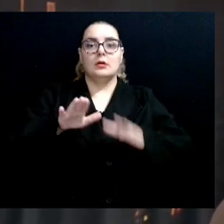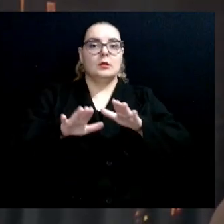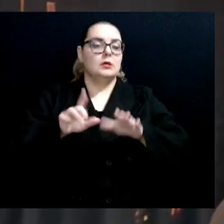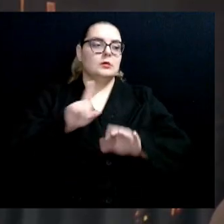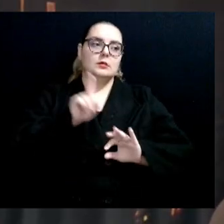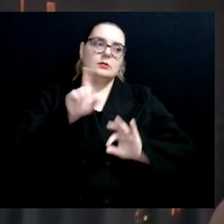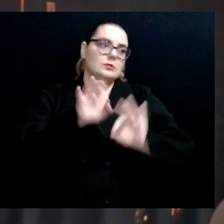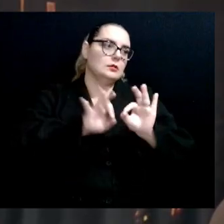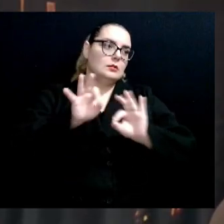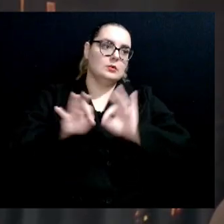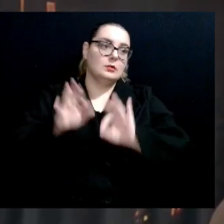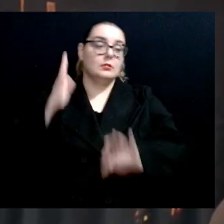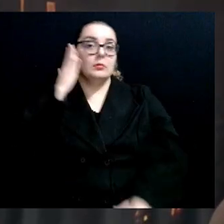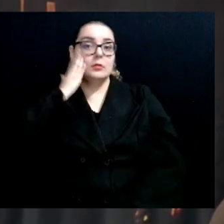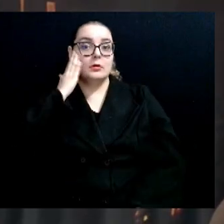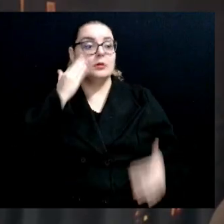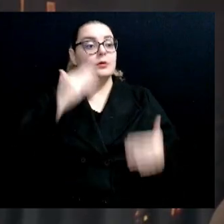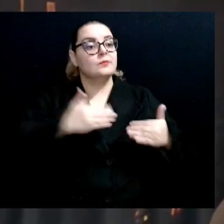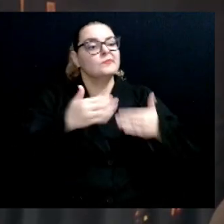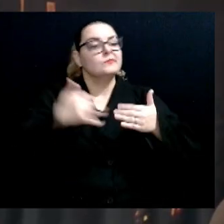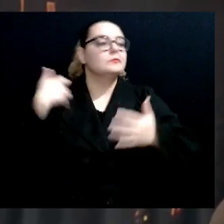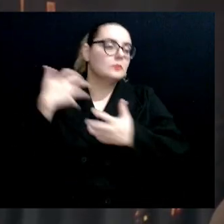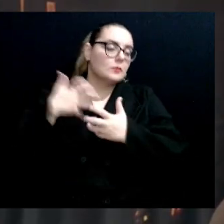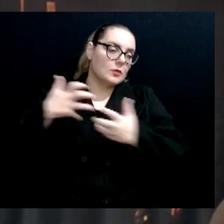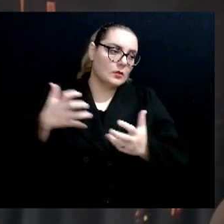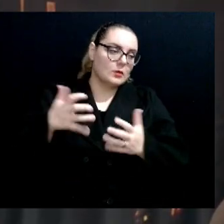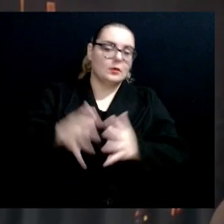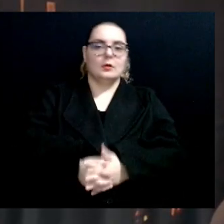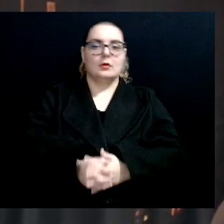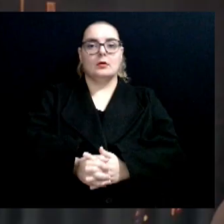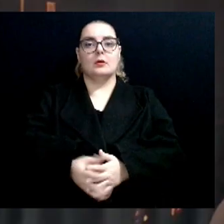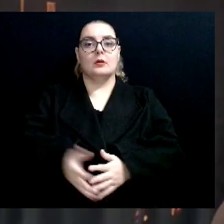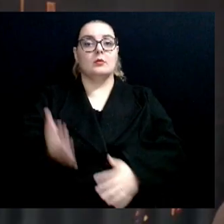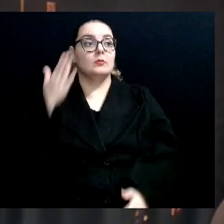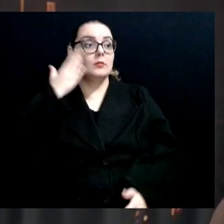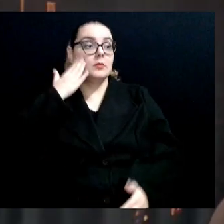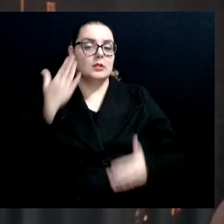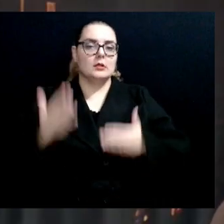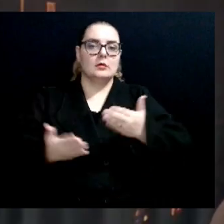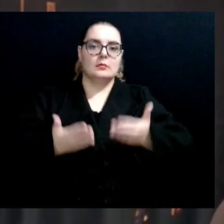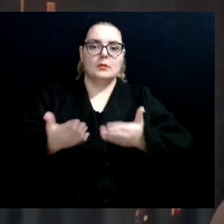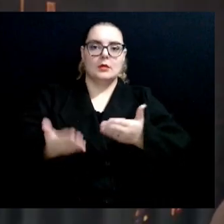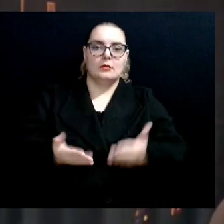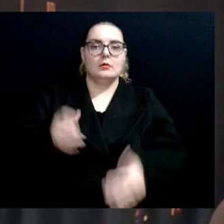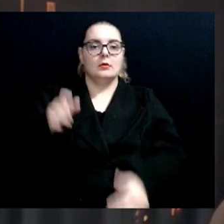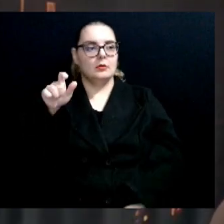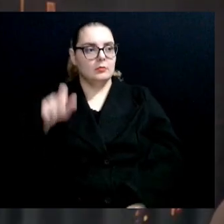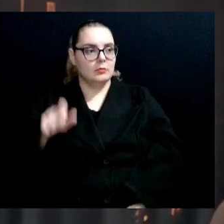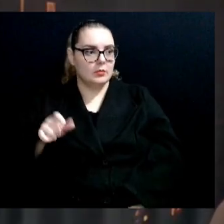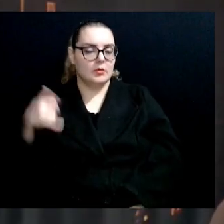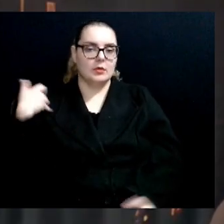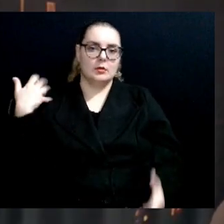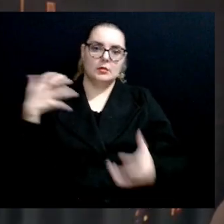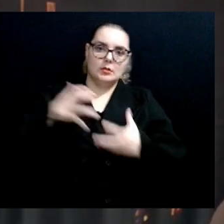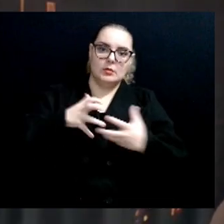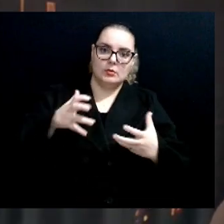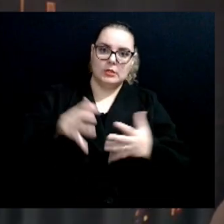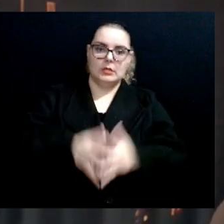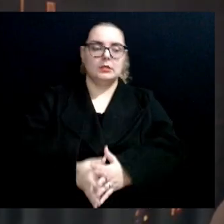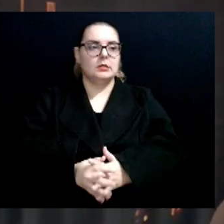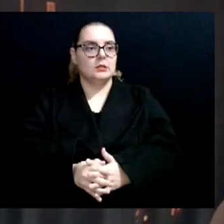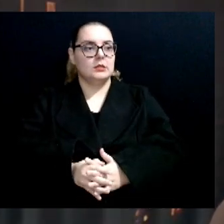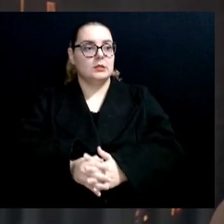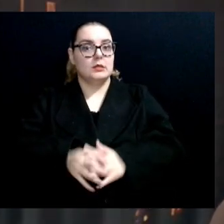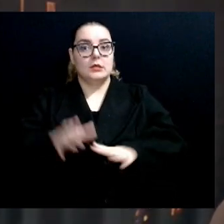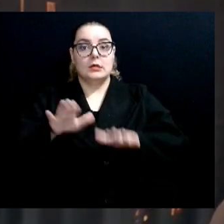entender o processo de envelhecimento, para saber lidar com uma pessoa idosa, e muitas vezes traz até,